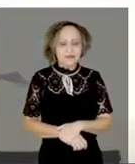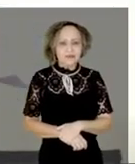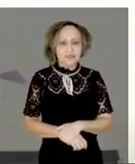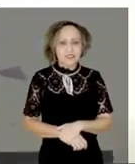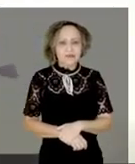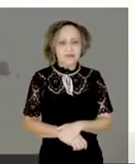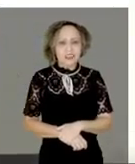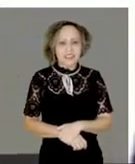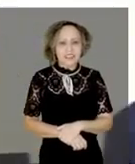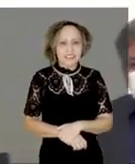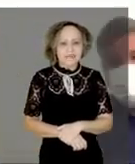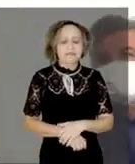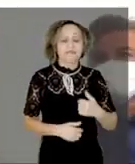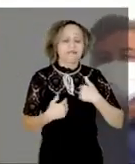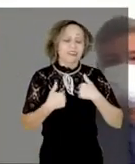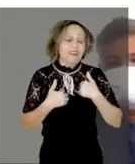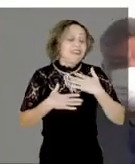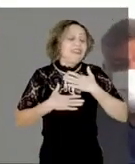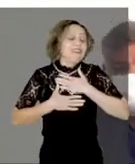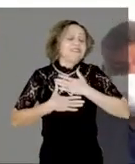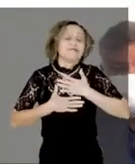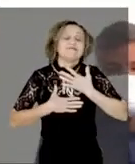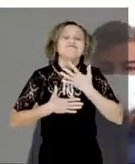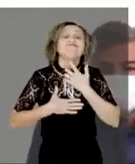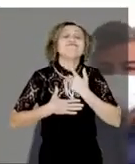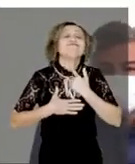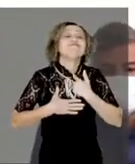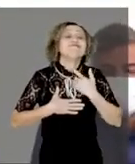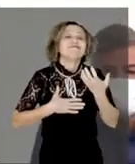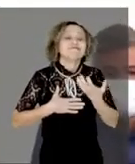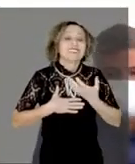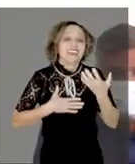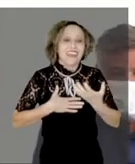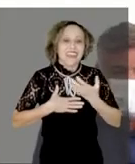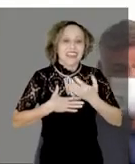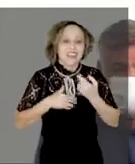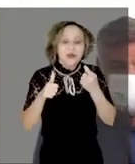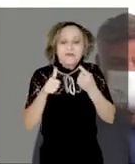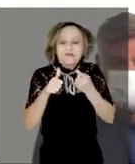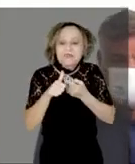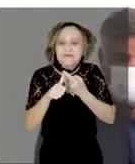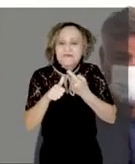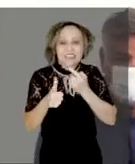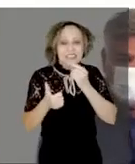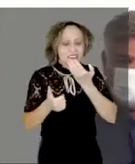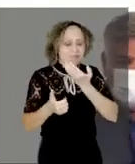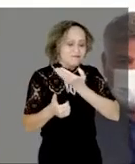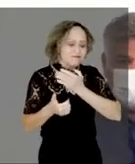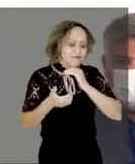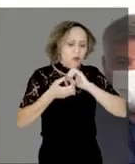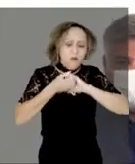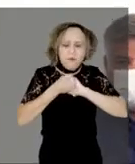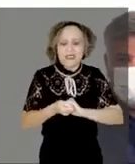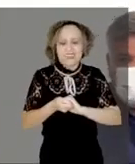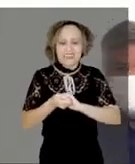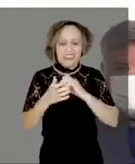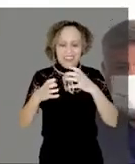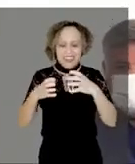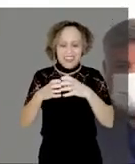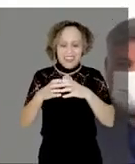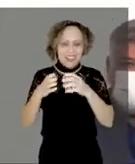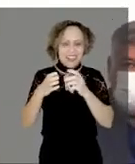companheiro Vagnão, do companheiro Moisés, pela extraordinária